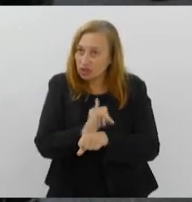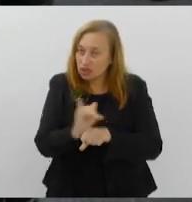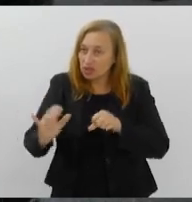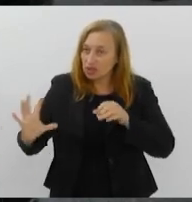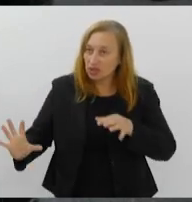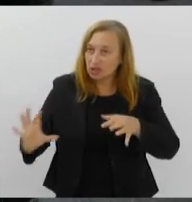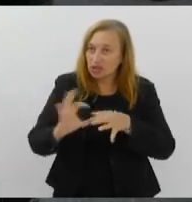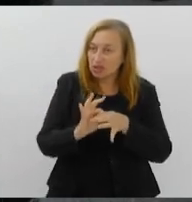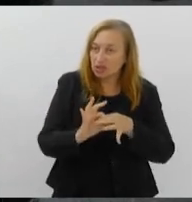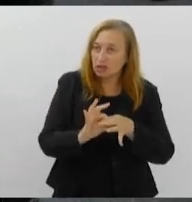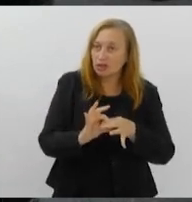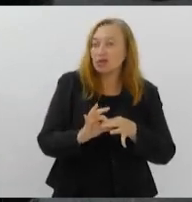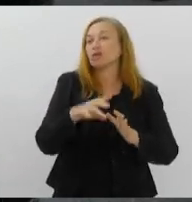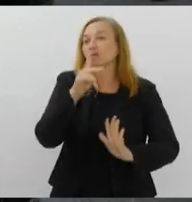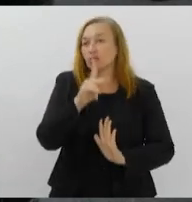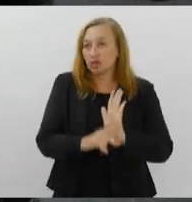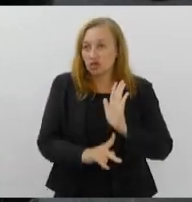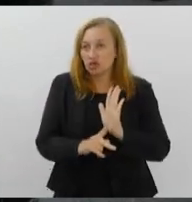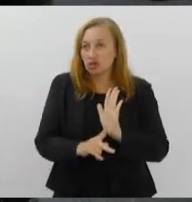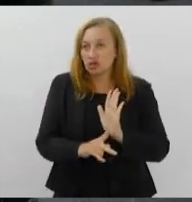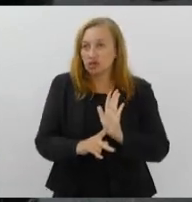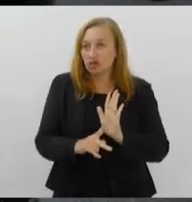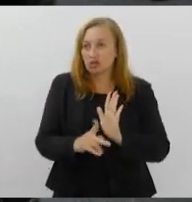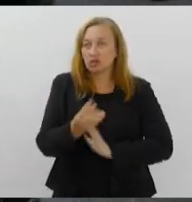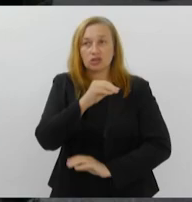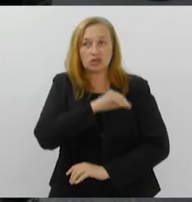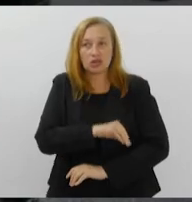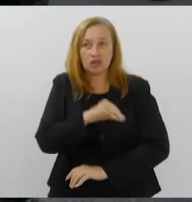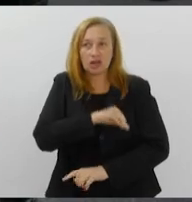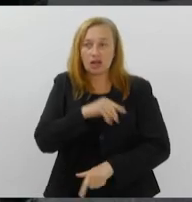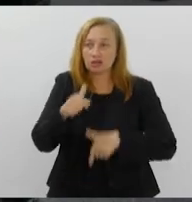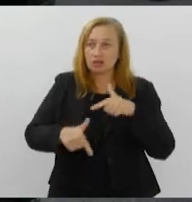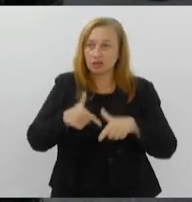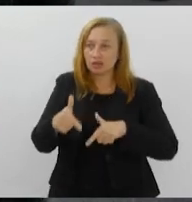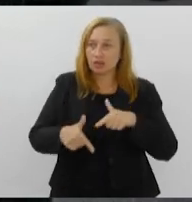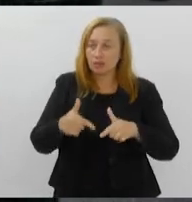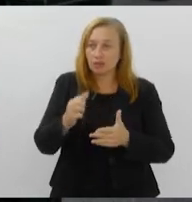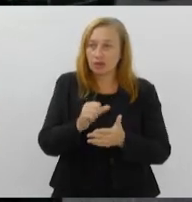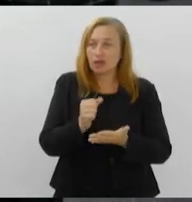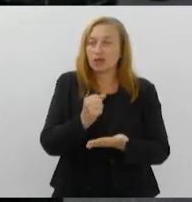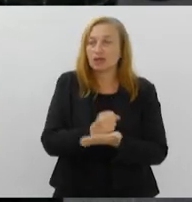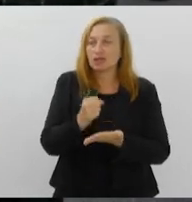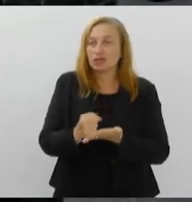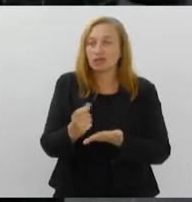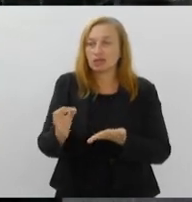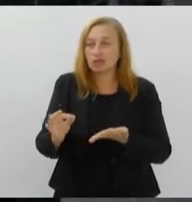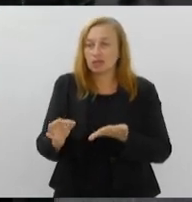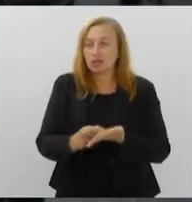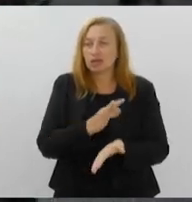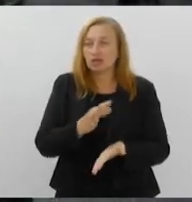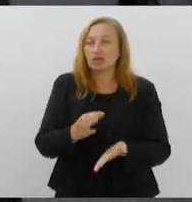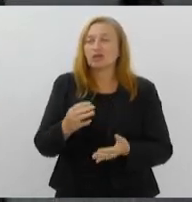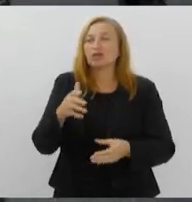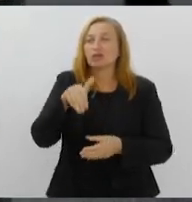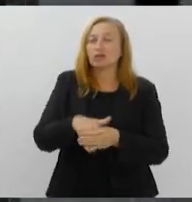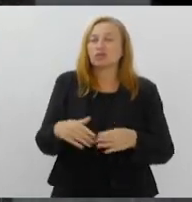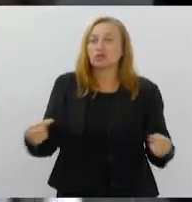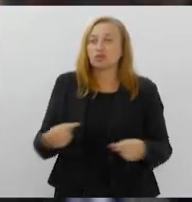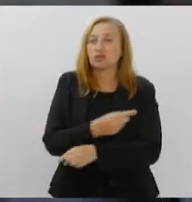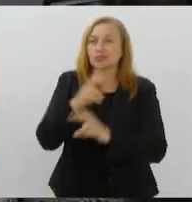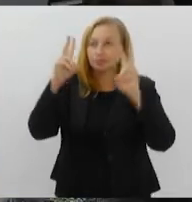projeto de geração de emprego e revisão constante das metas. Por essa razão, nós votamos, a bancada do PCdoB, contrária à